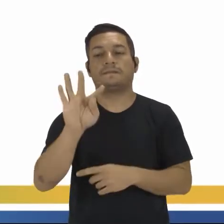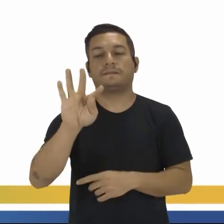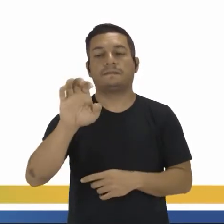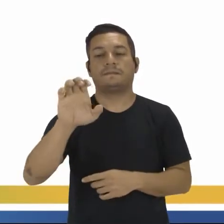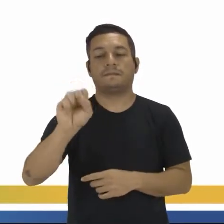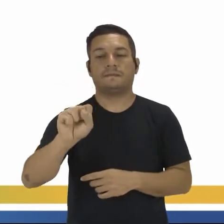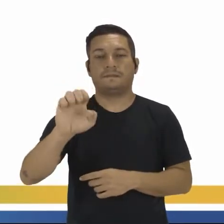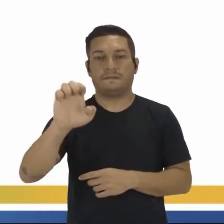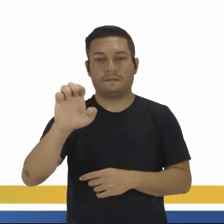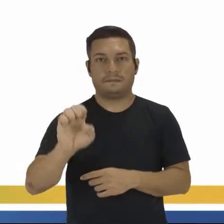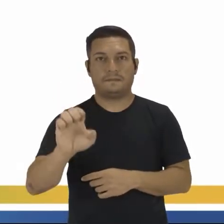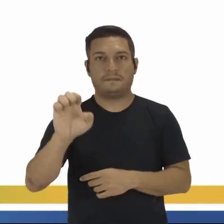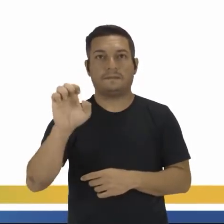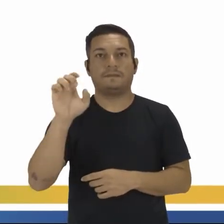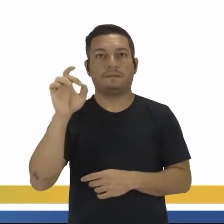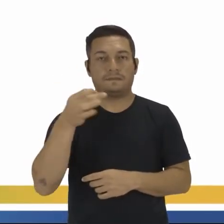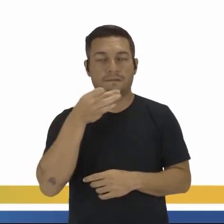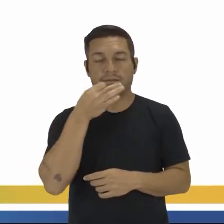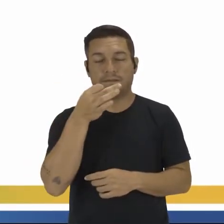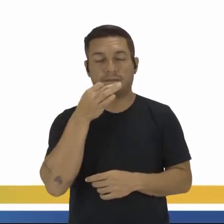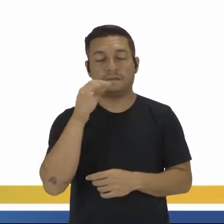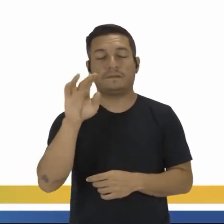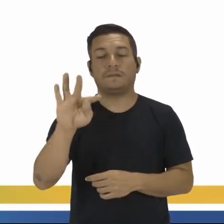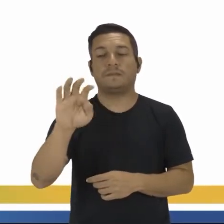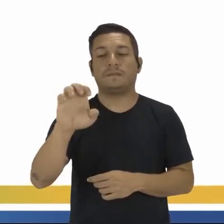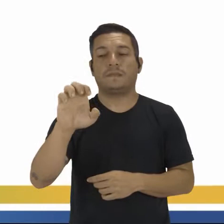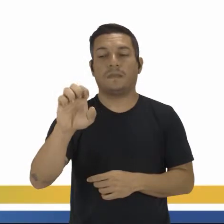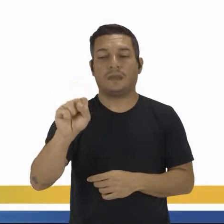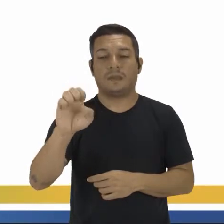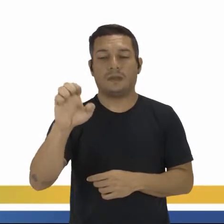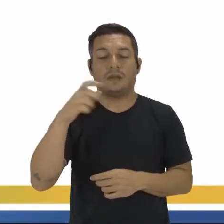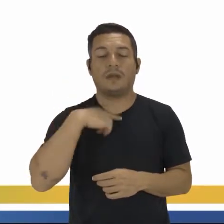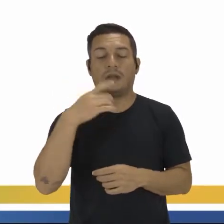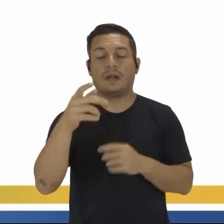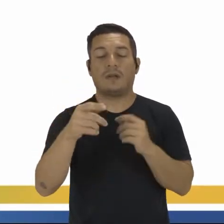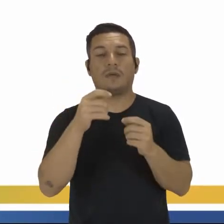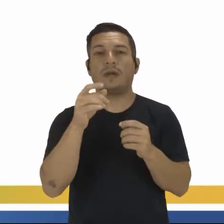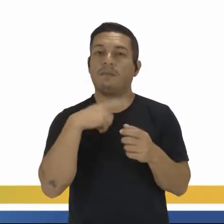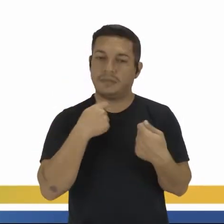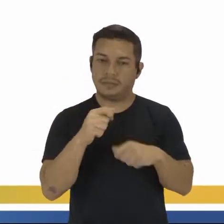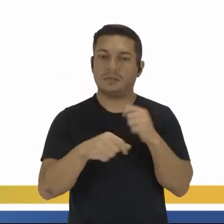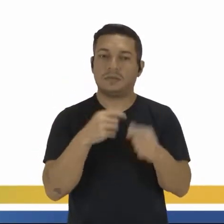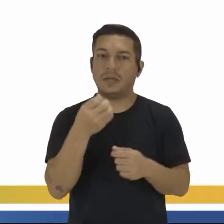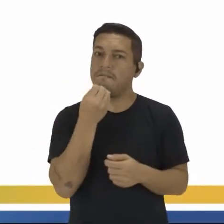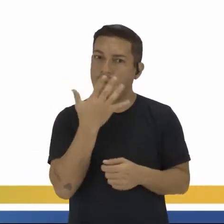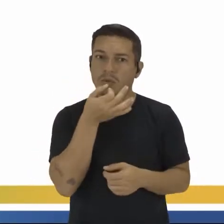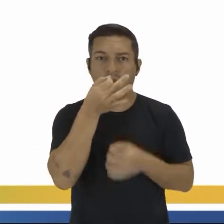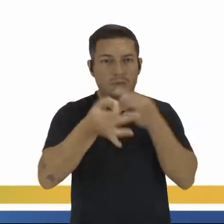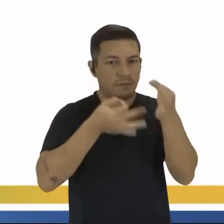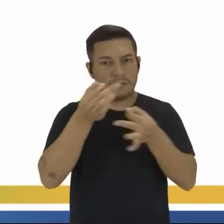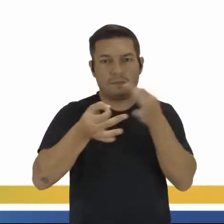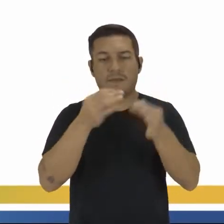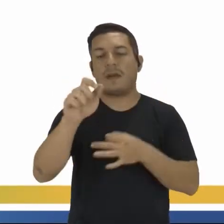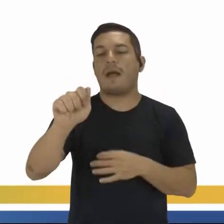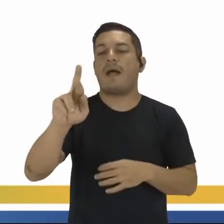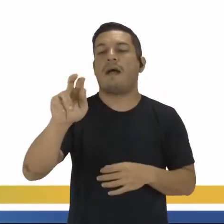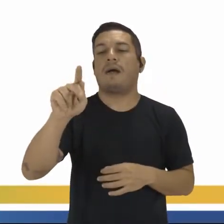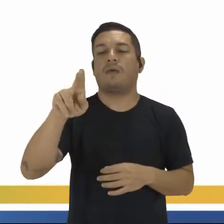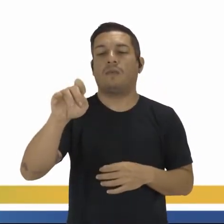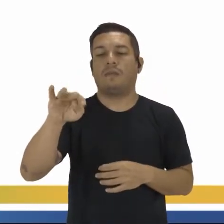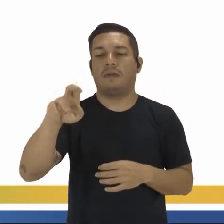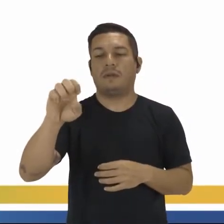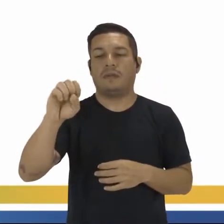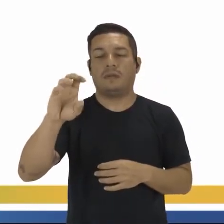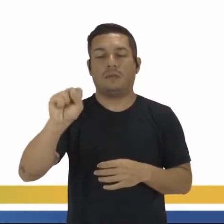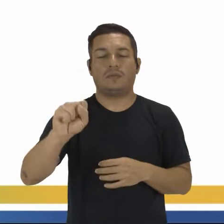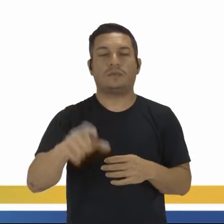a defesa de um ponto de vista. Essa tese deve estar apoiada em bons argumentos e ao final deve então apresentar uma